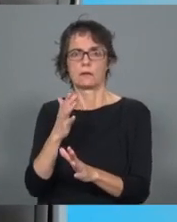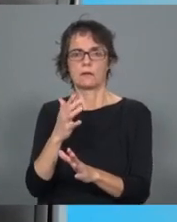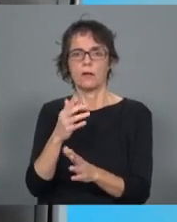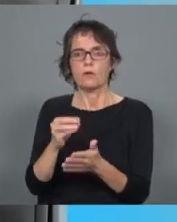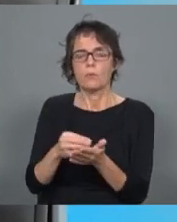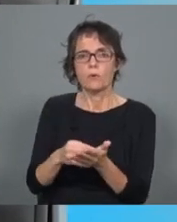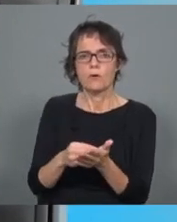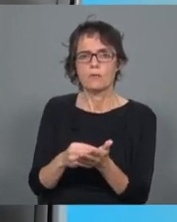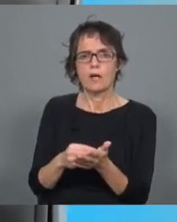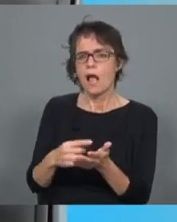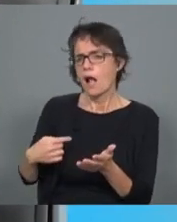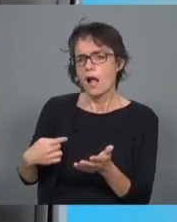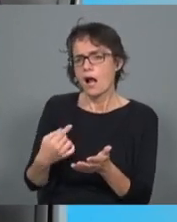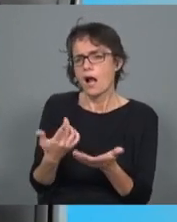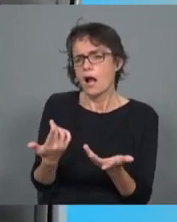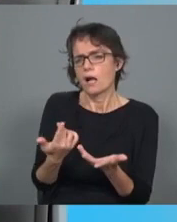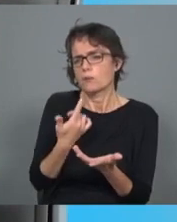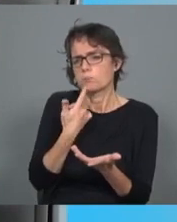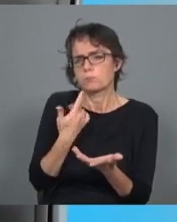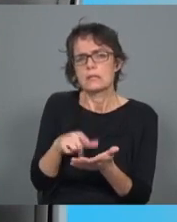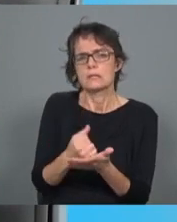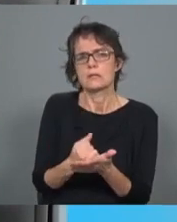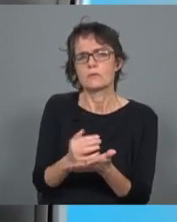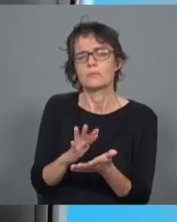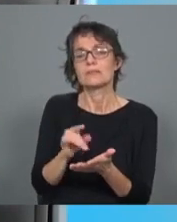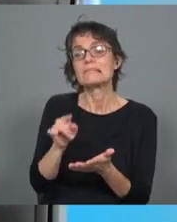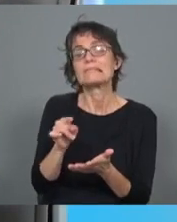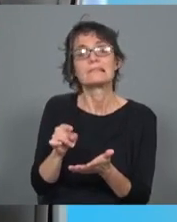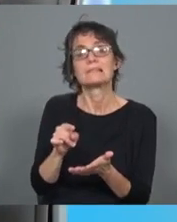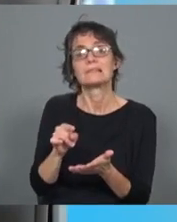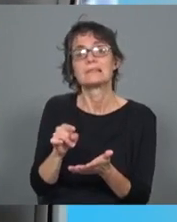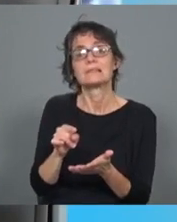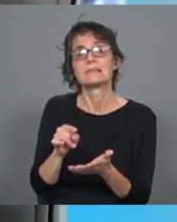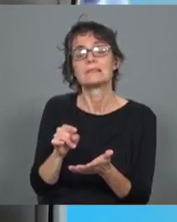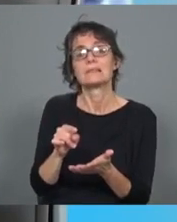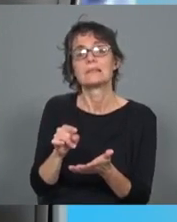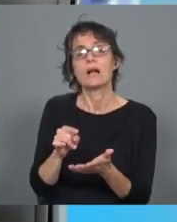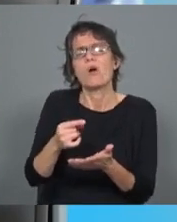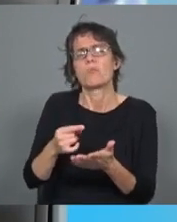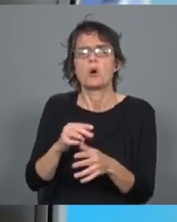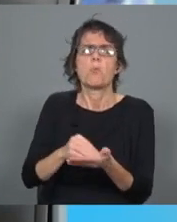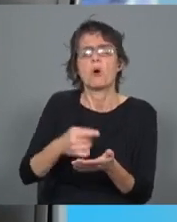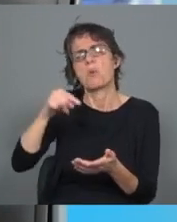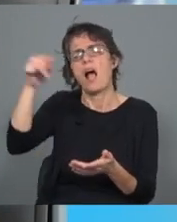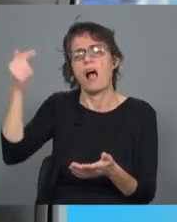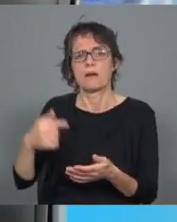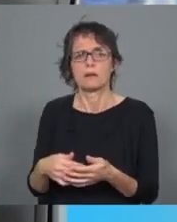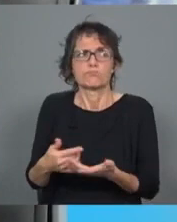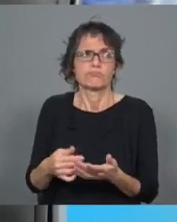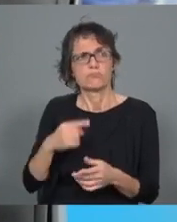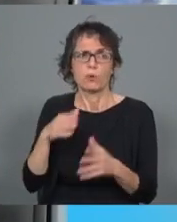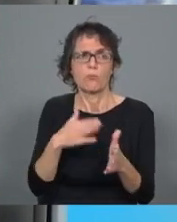sempre teremos, mas esta consciência não nos pode aliar da situação, e o próprio Papa chama a atenção para